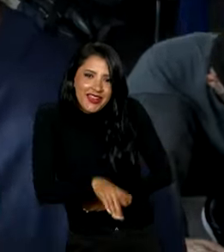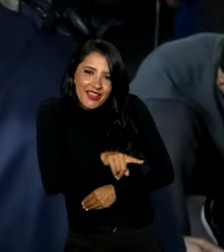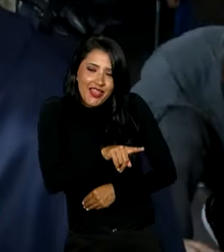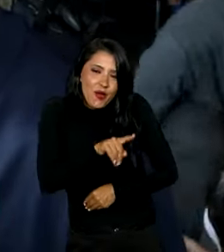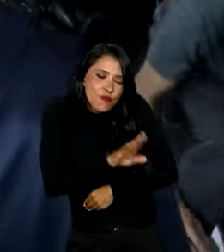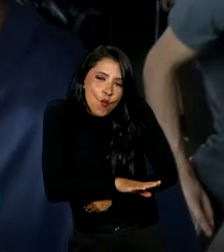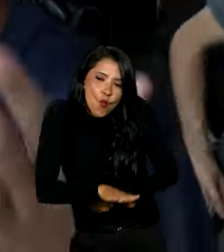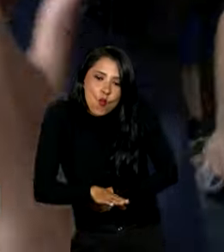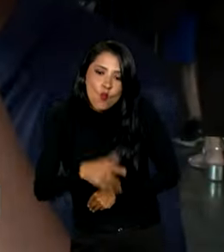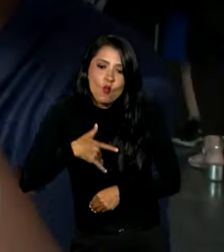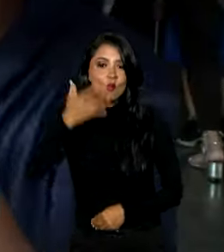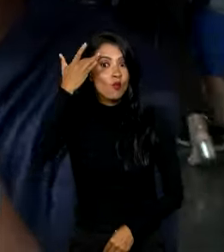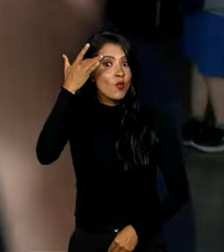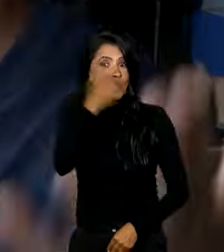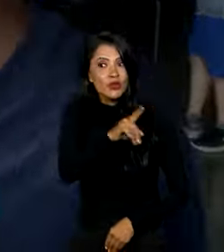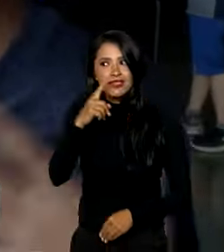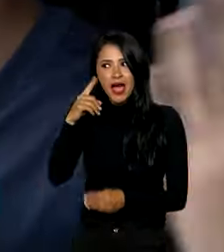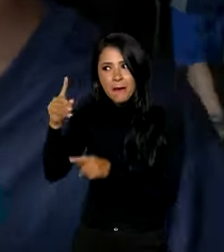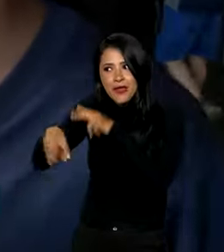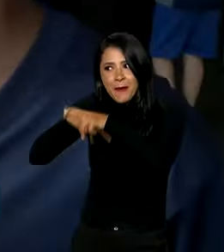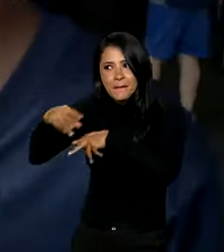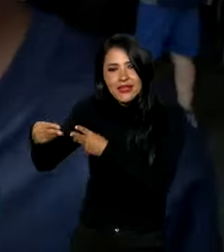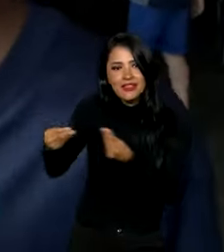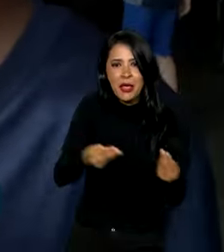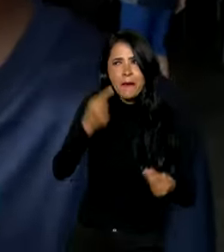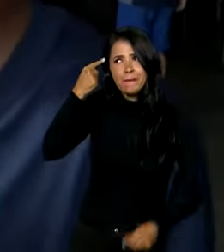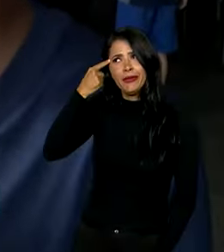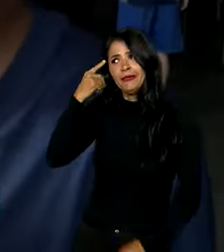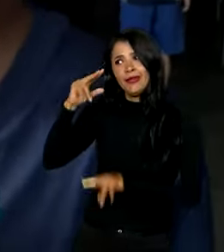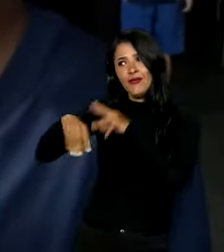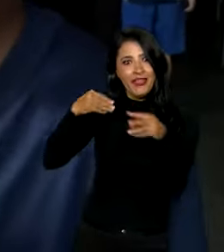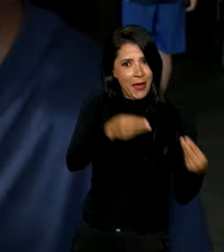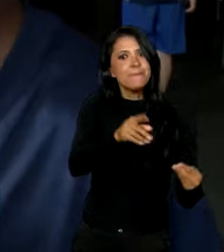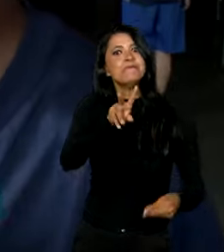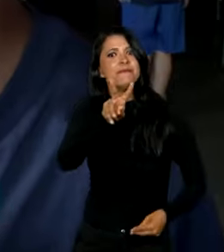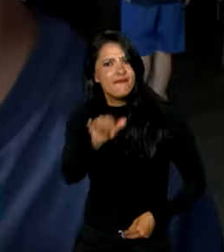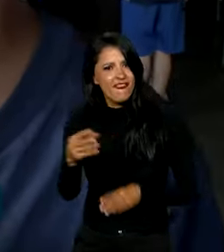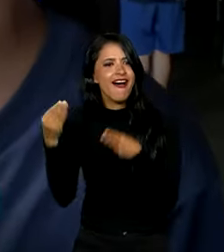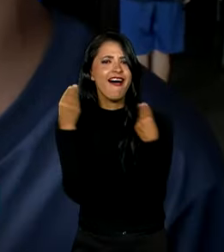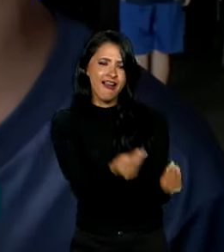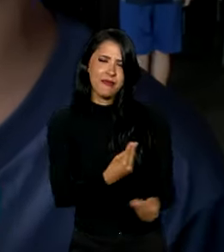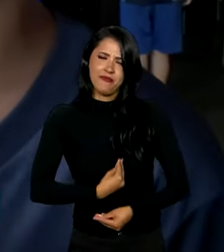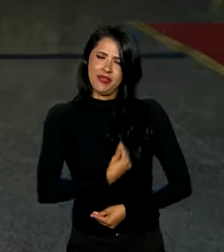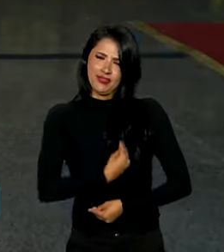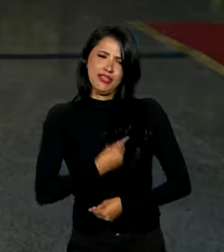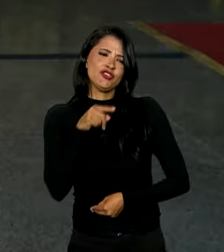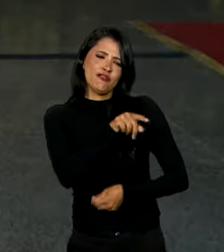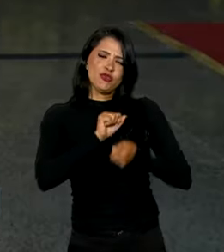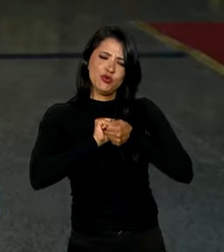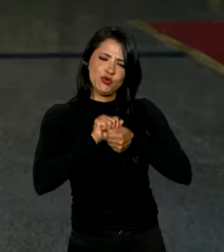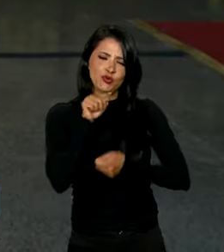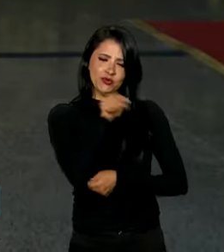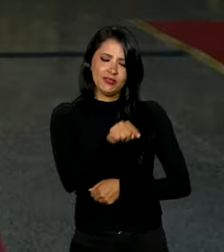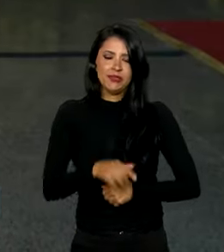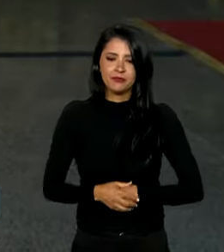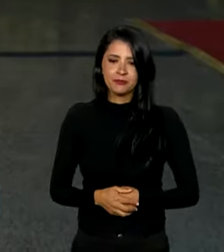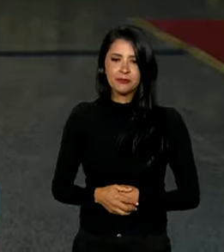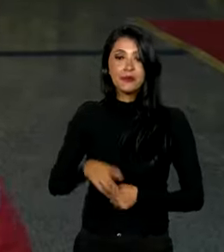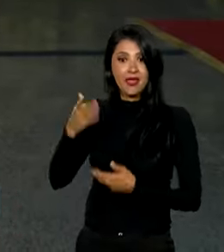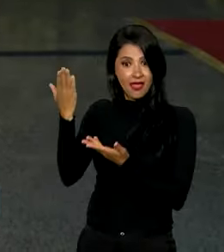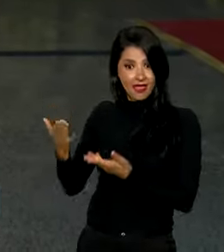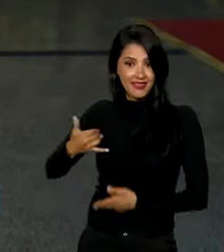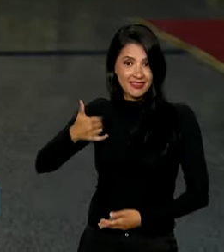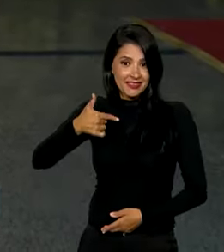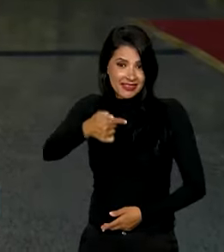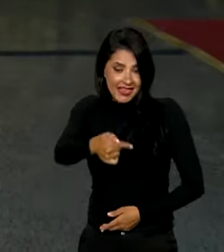nem sabem que ele vai dar. Pensa que ele não vai dar, mas ele vai dar. Ele vai estar lá presente com você. A Maria Luísa, de 7